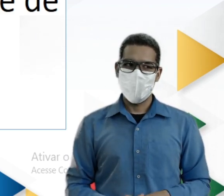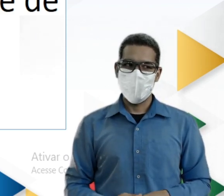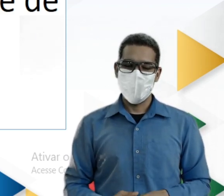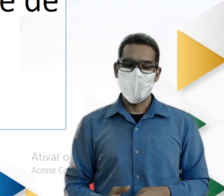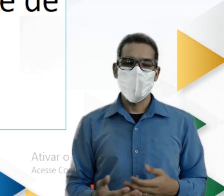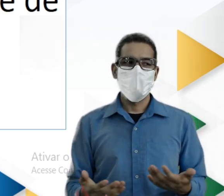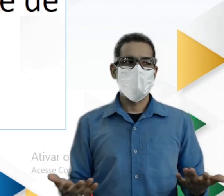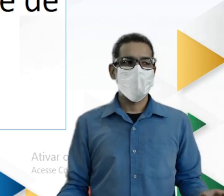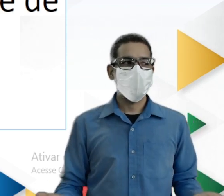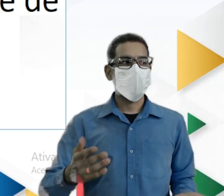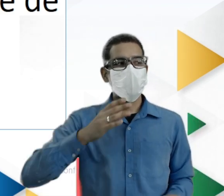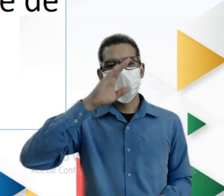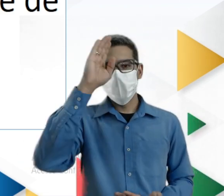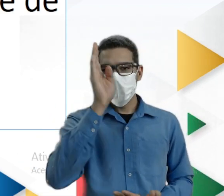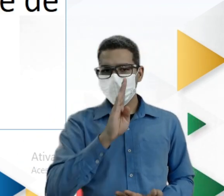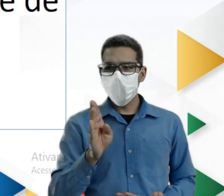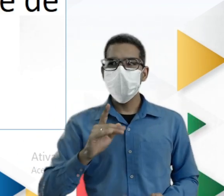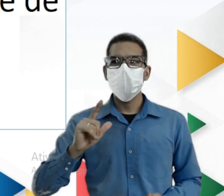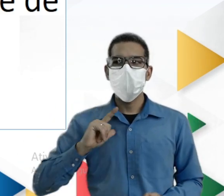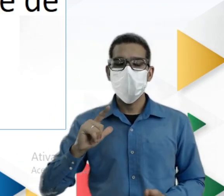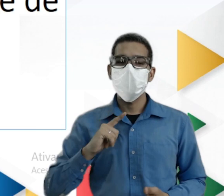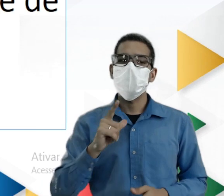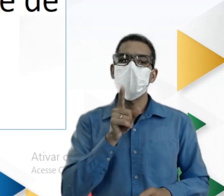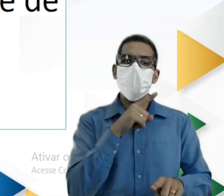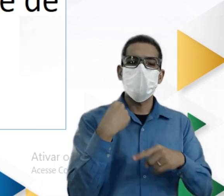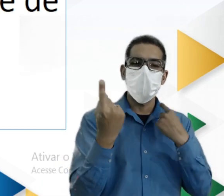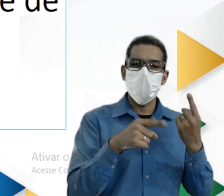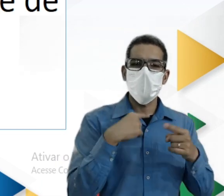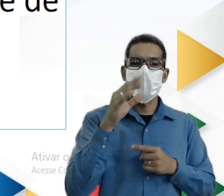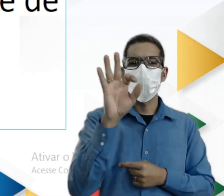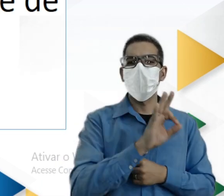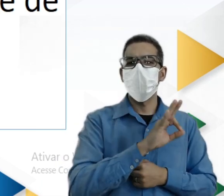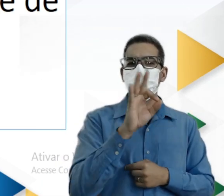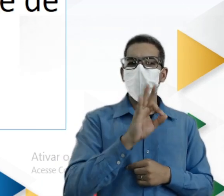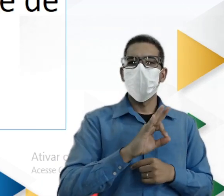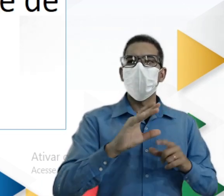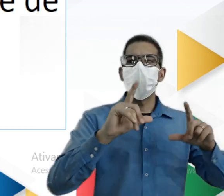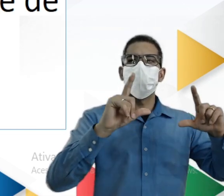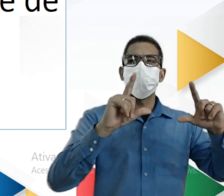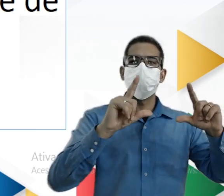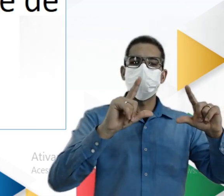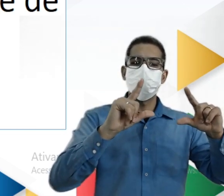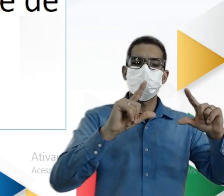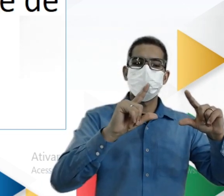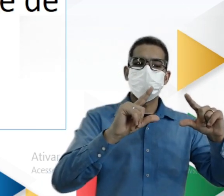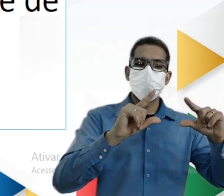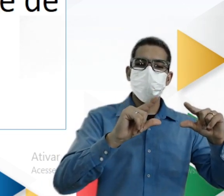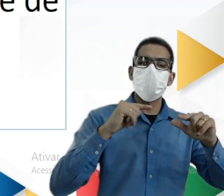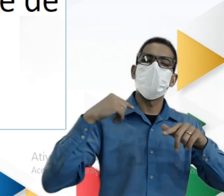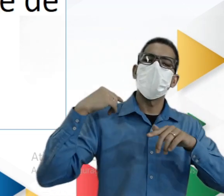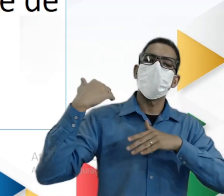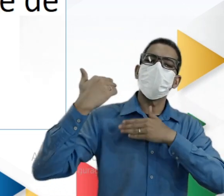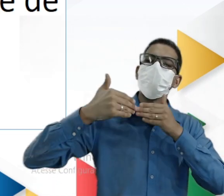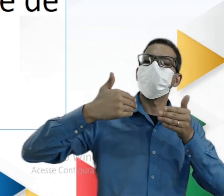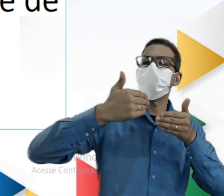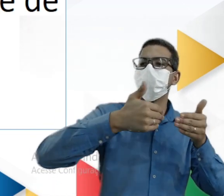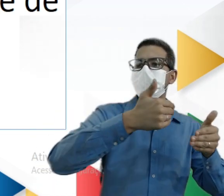Brasil. Brasil tem umas taxas de mortalidade que, graças a Deus, vem